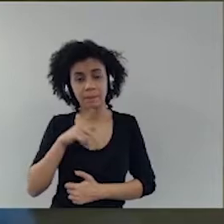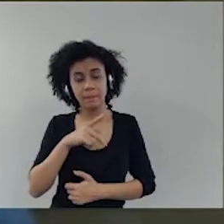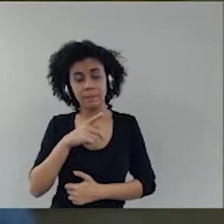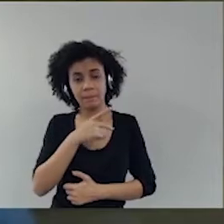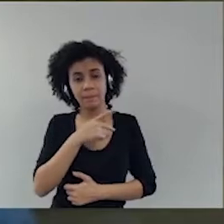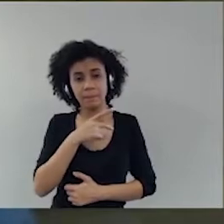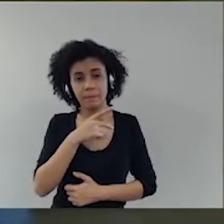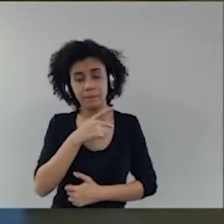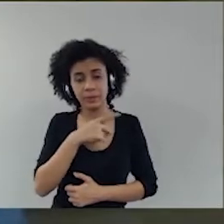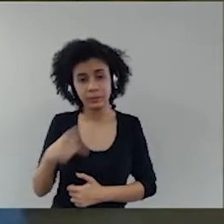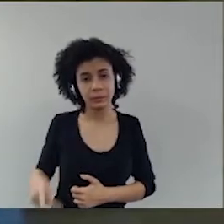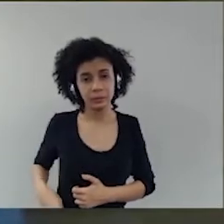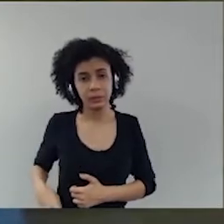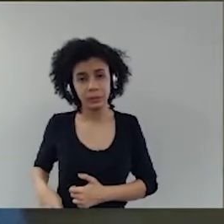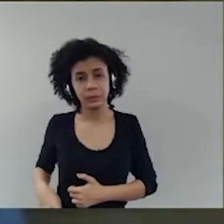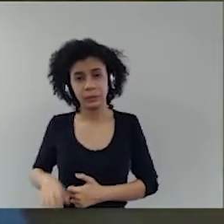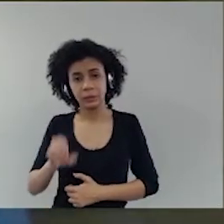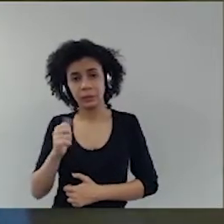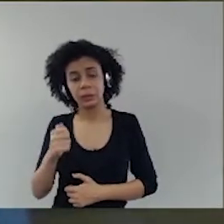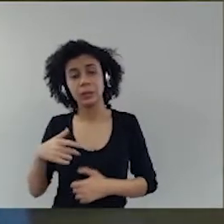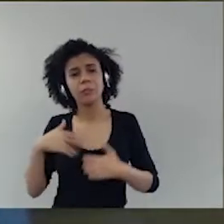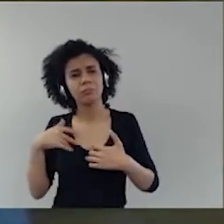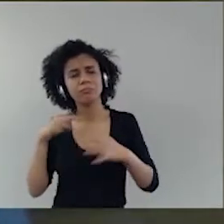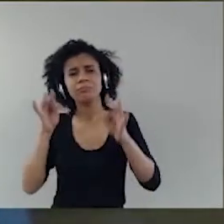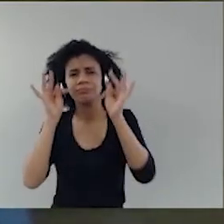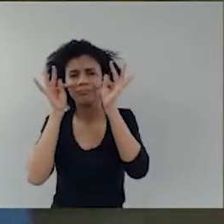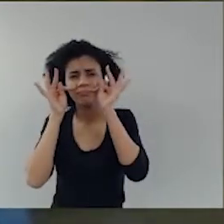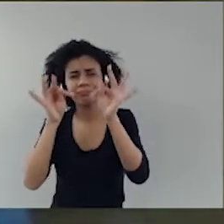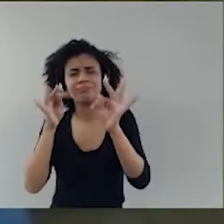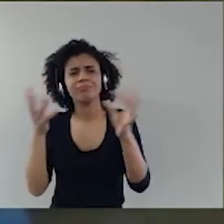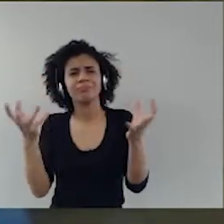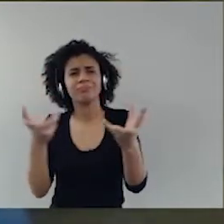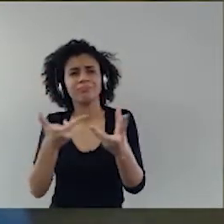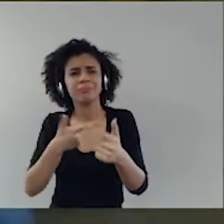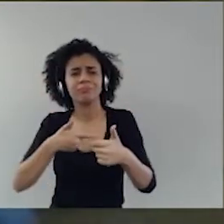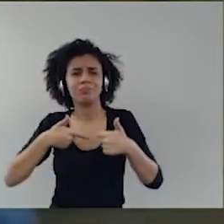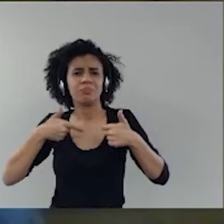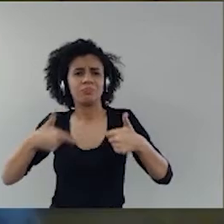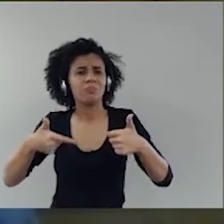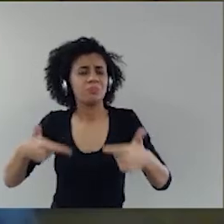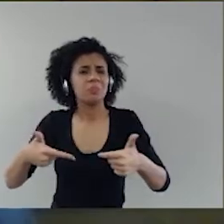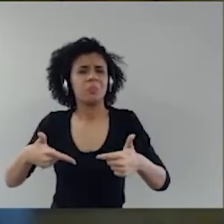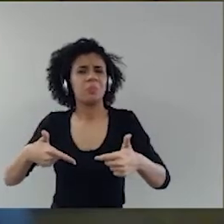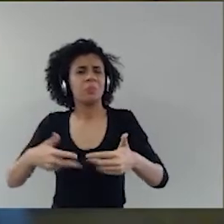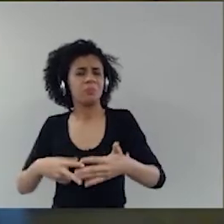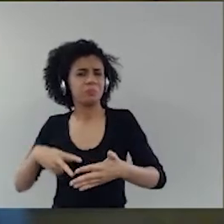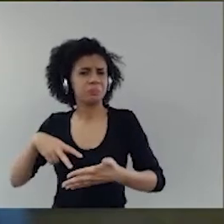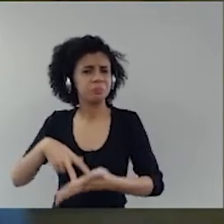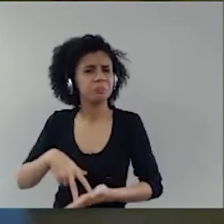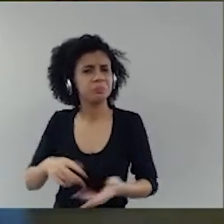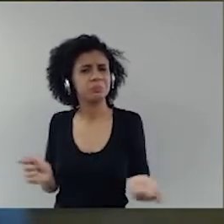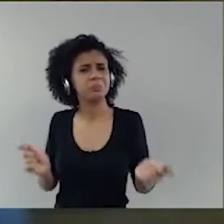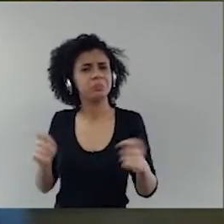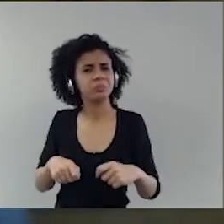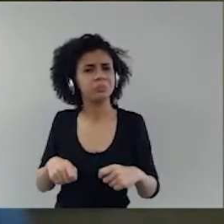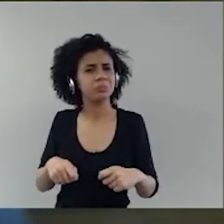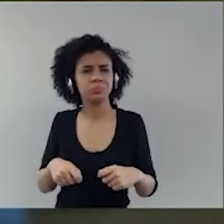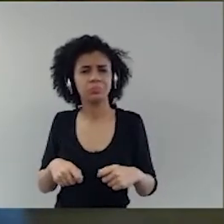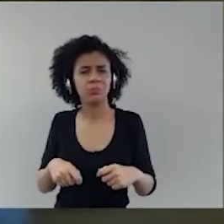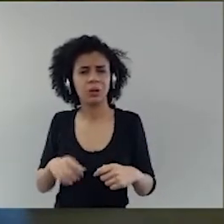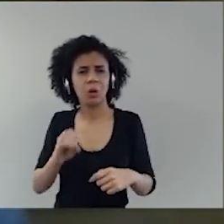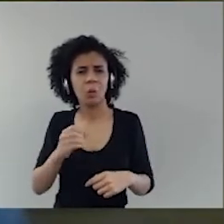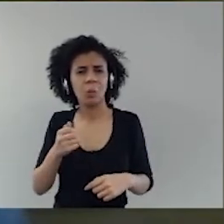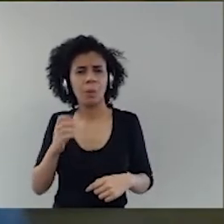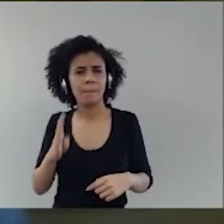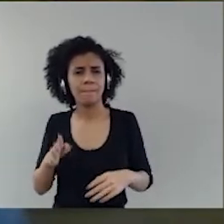sou testemunha do talento, da competência, do desprendimento dos colaboradores da